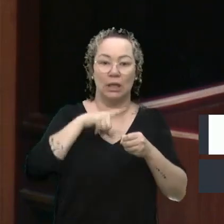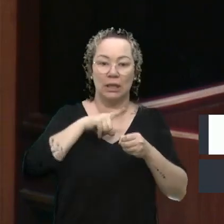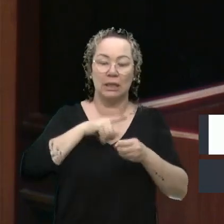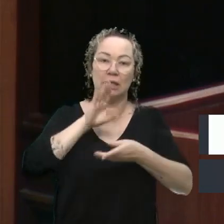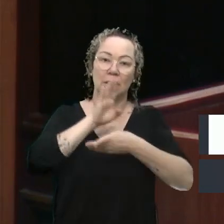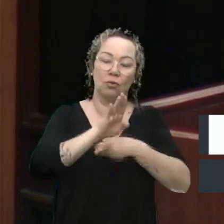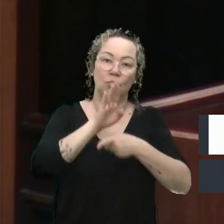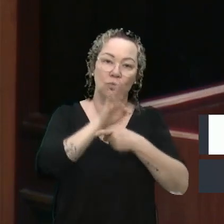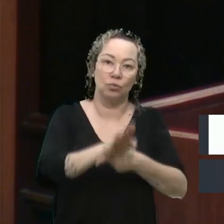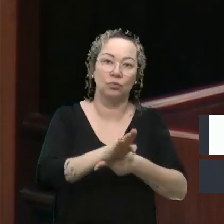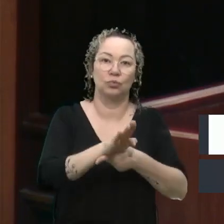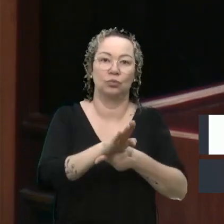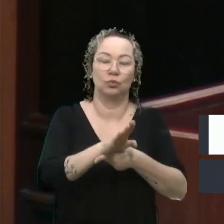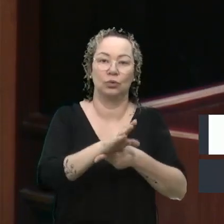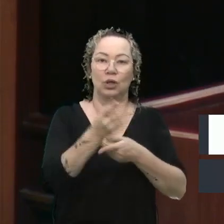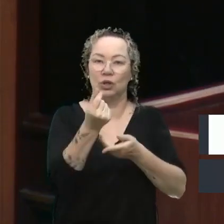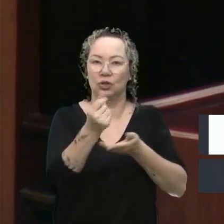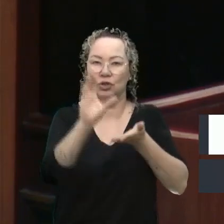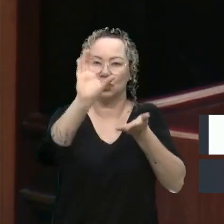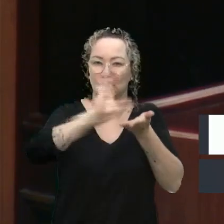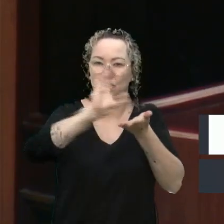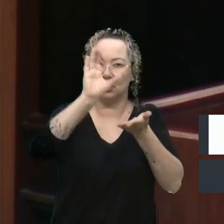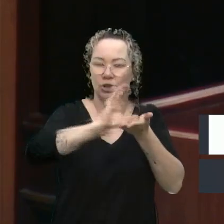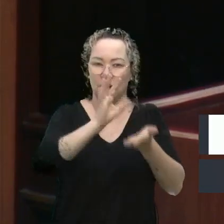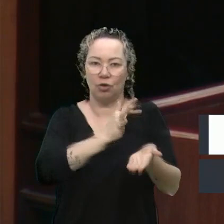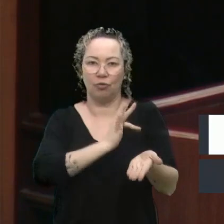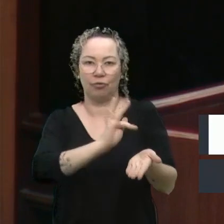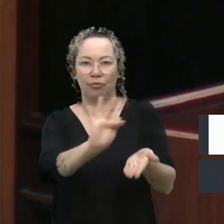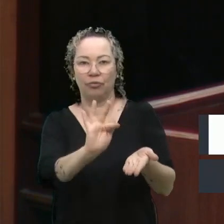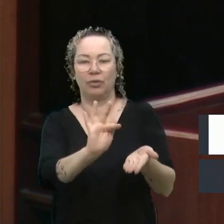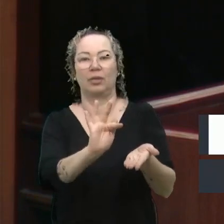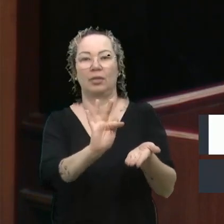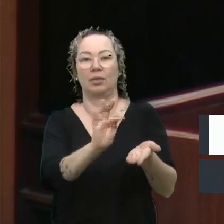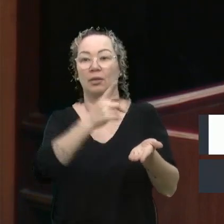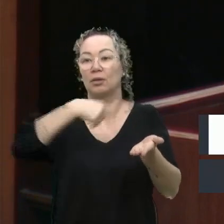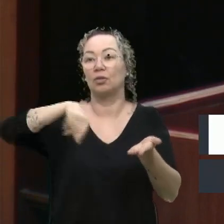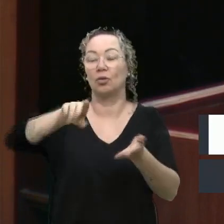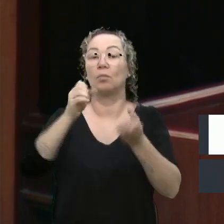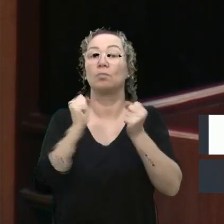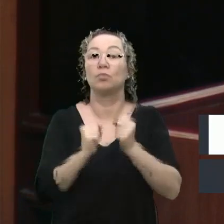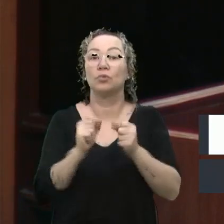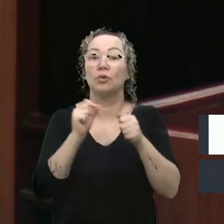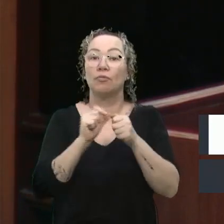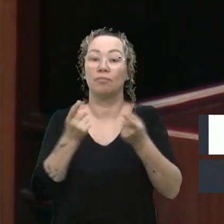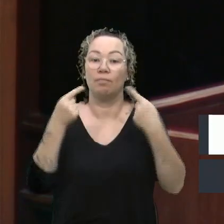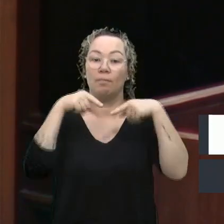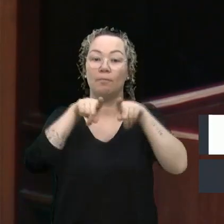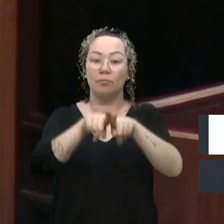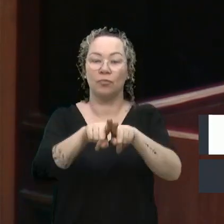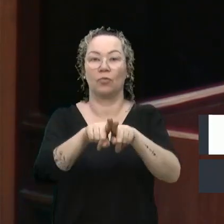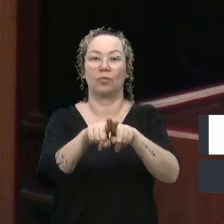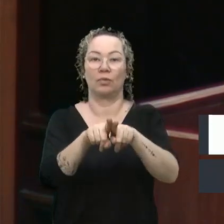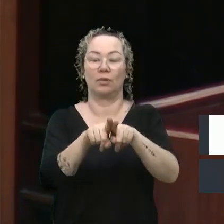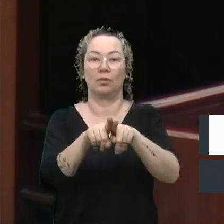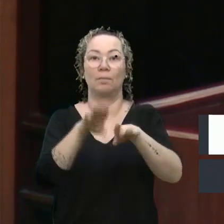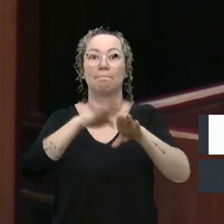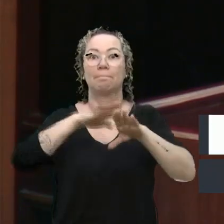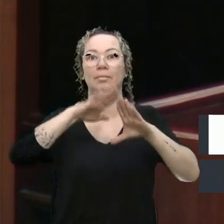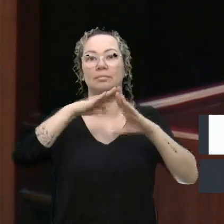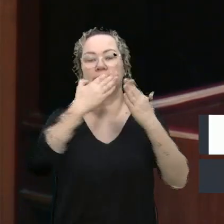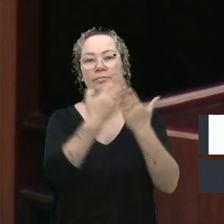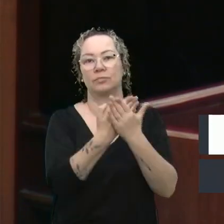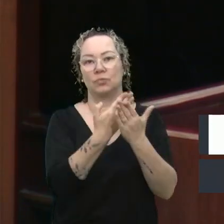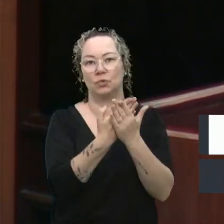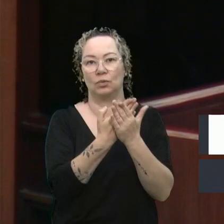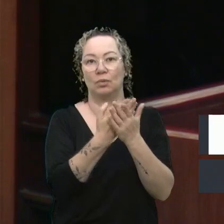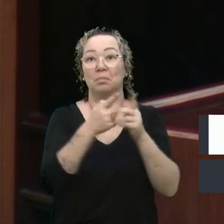de verbas federais através do Fundeb, que nós pudéssemos conveniar mais escolas. Mas de que